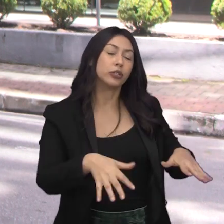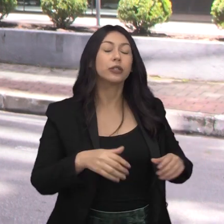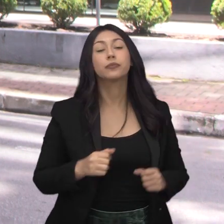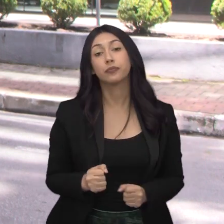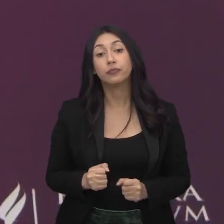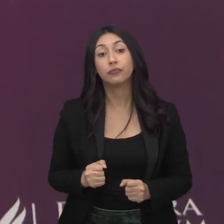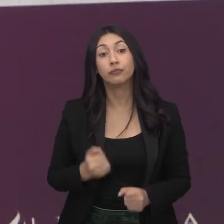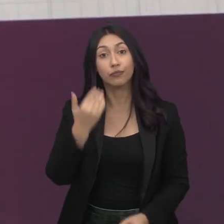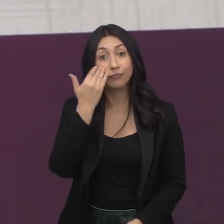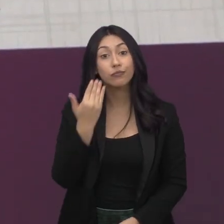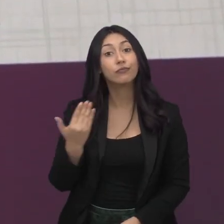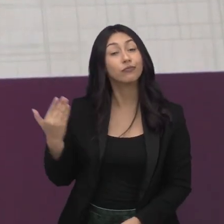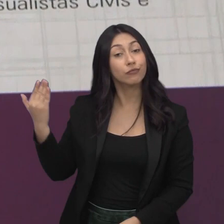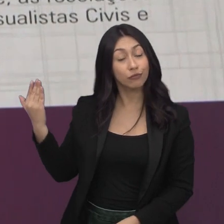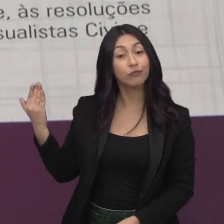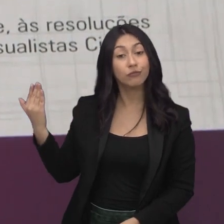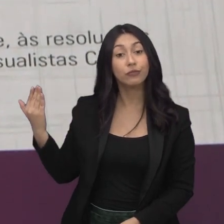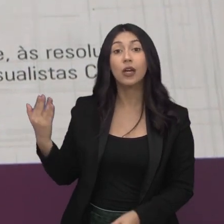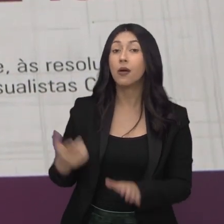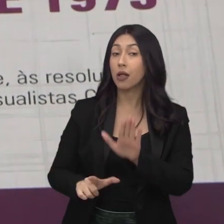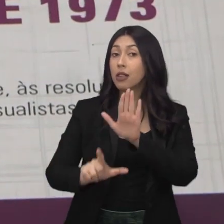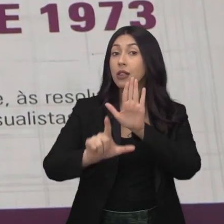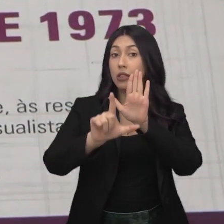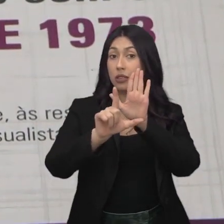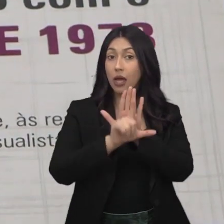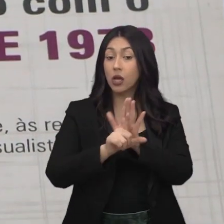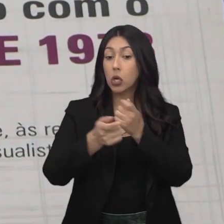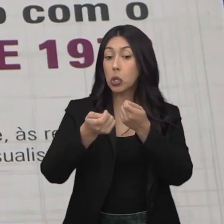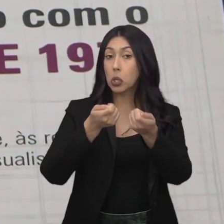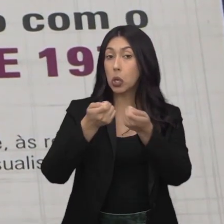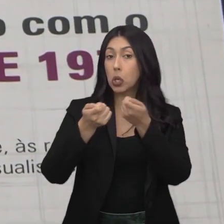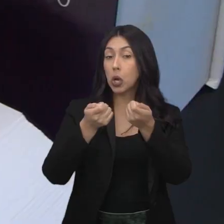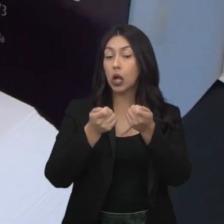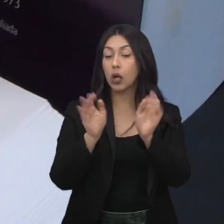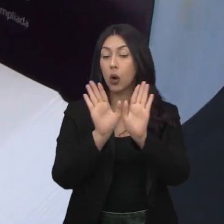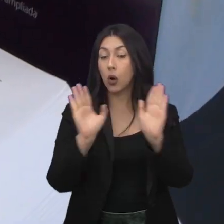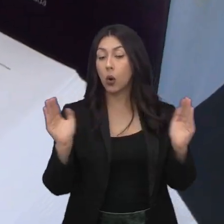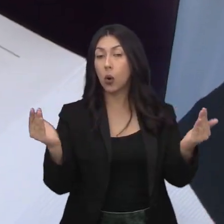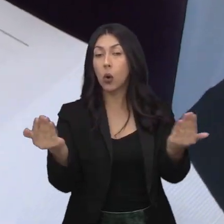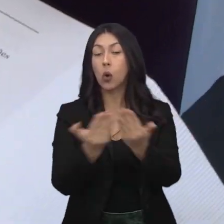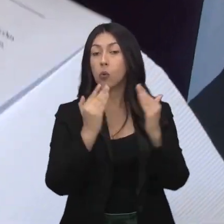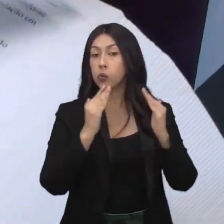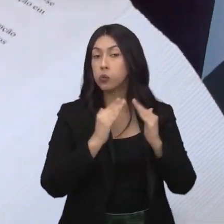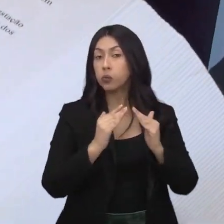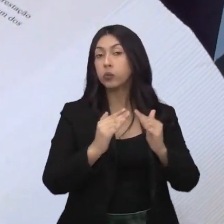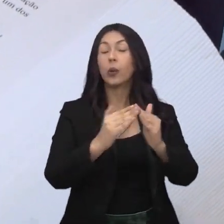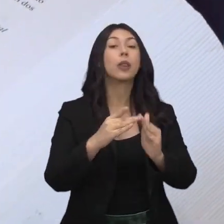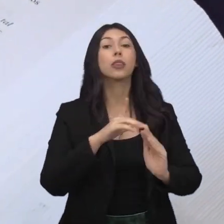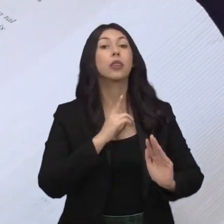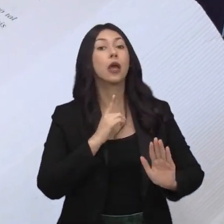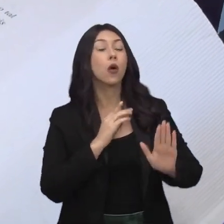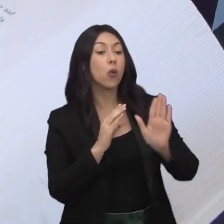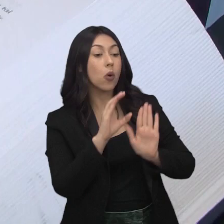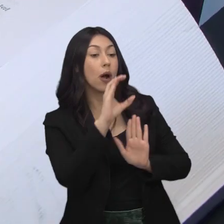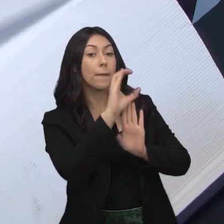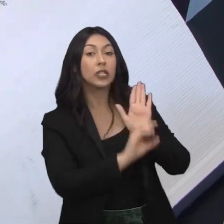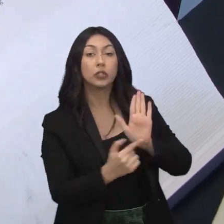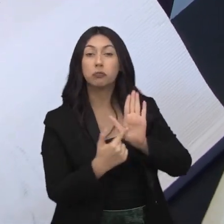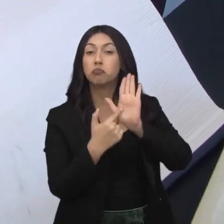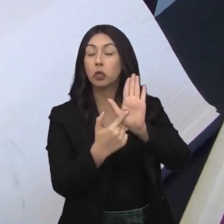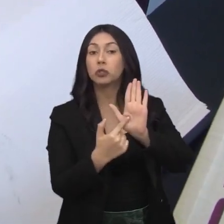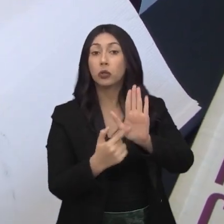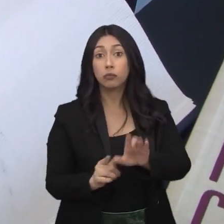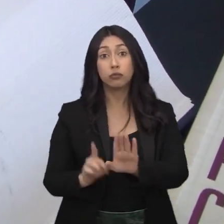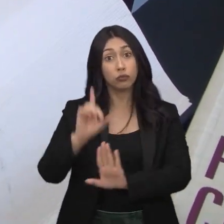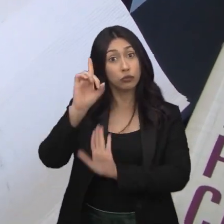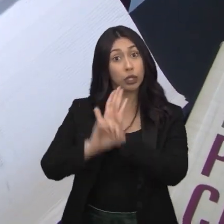diretamente o condomínio. O Código Civil é a lei que rege os condomínios. O capítulo que trata sobre o assunto traz os direitos